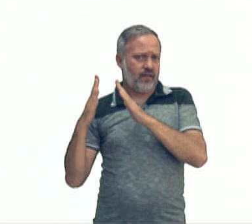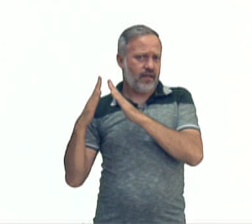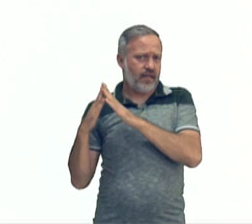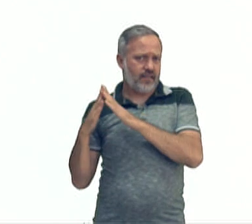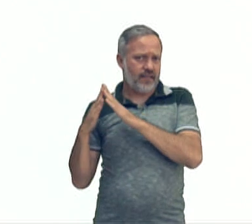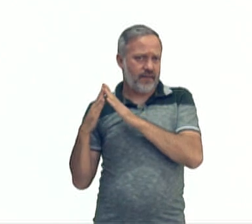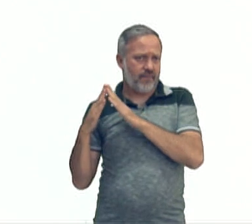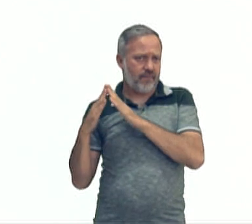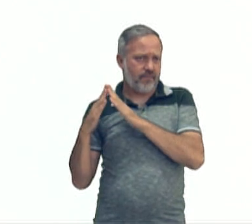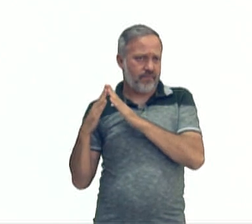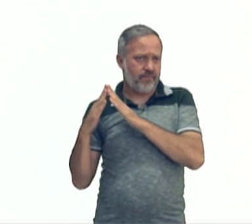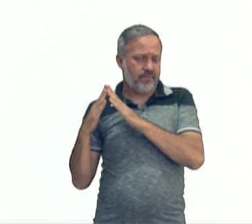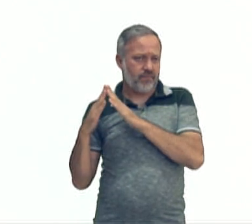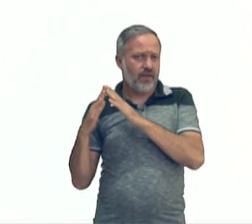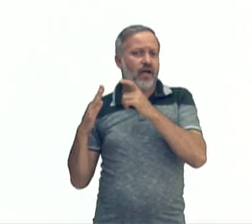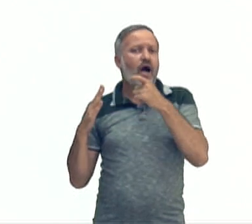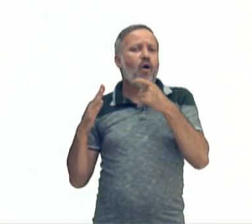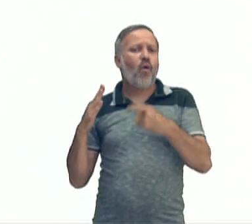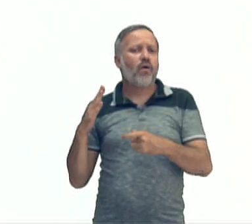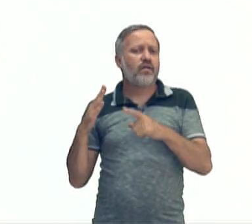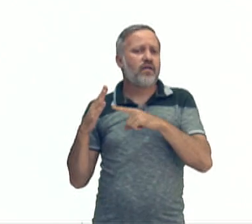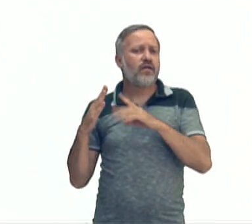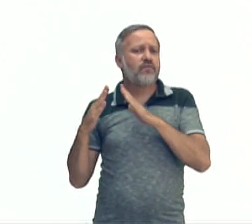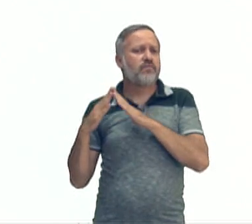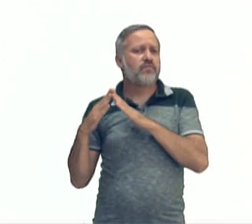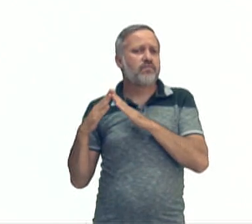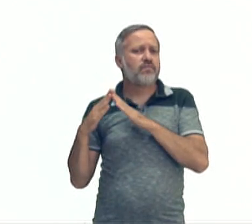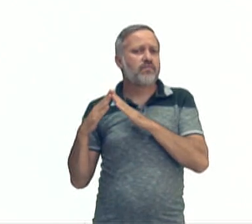Olhando ali na tela, que lugar é esse?